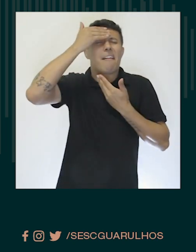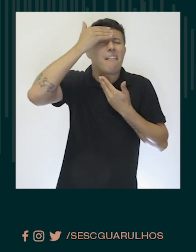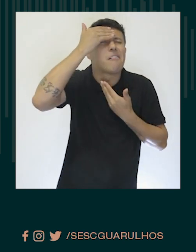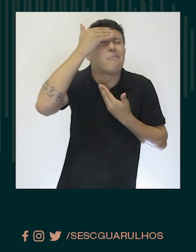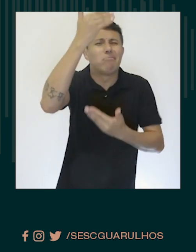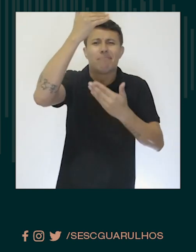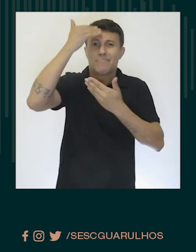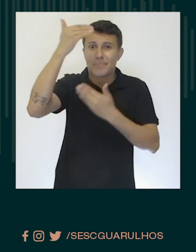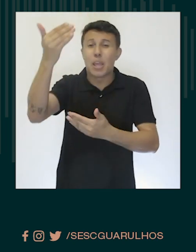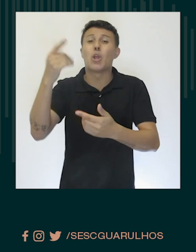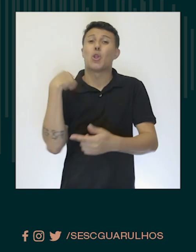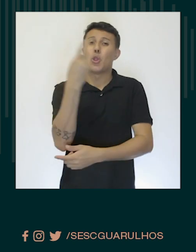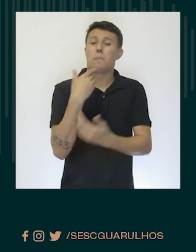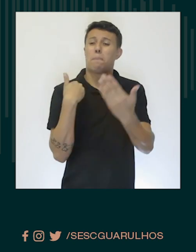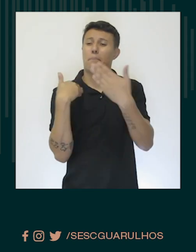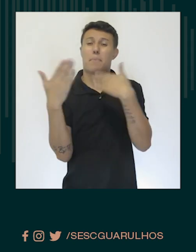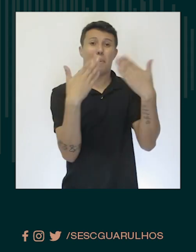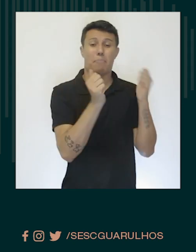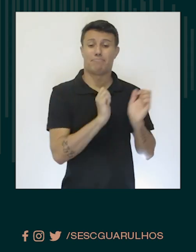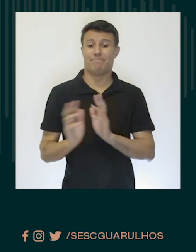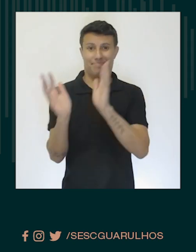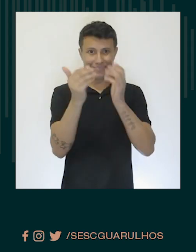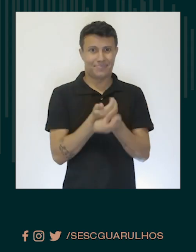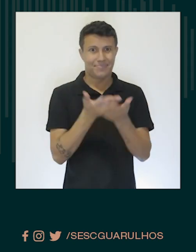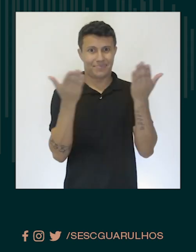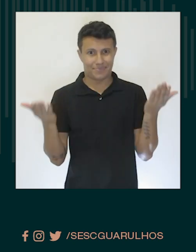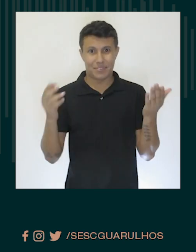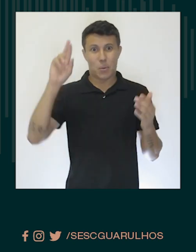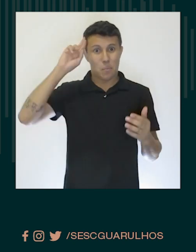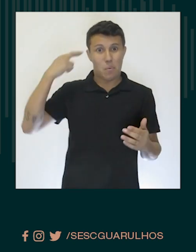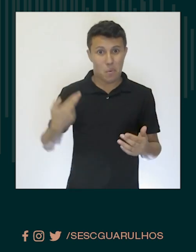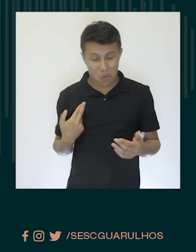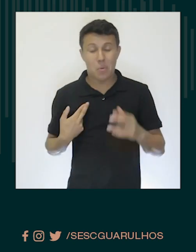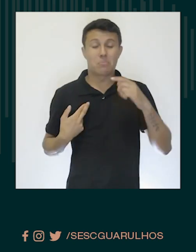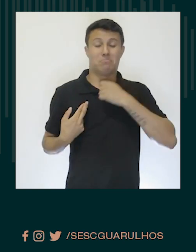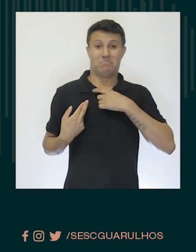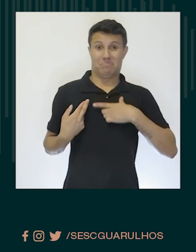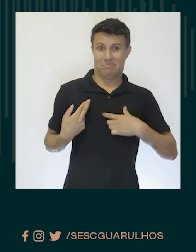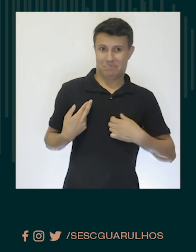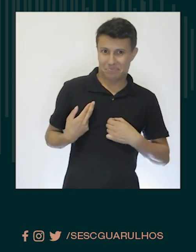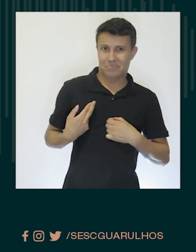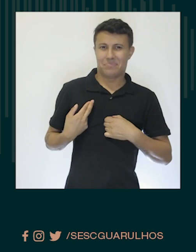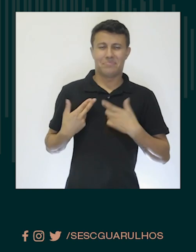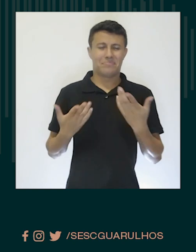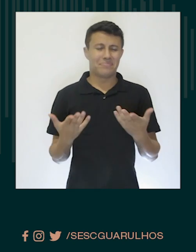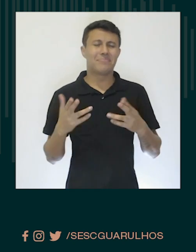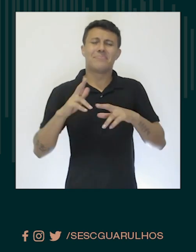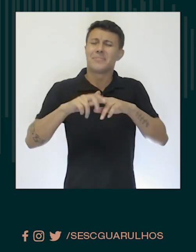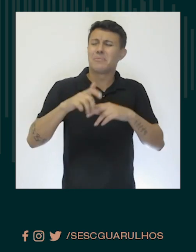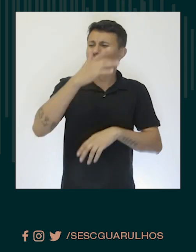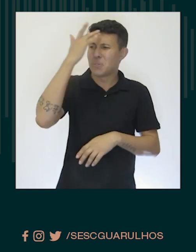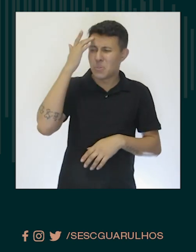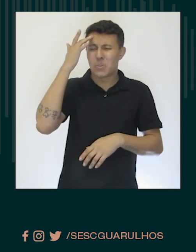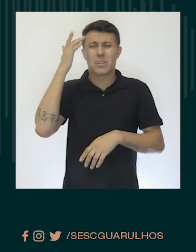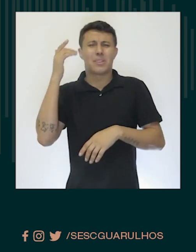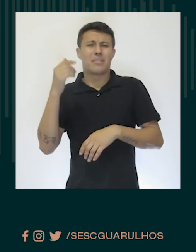Dani. Com você, Moá, foi demais. A cada encontro com artistas aqui nesse